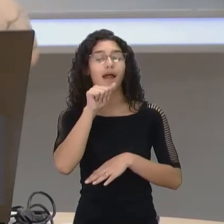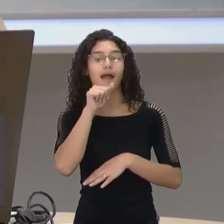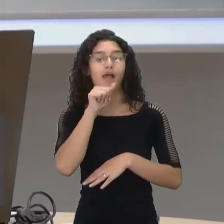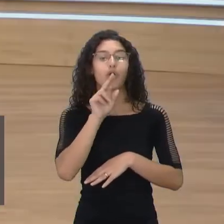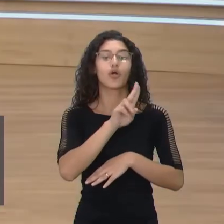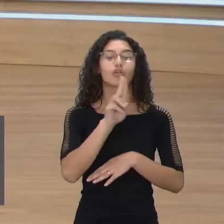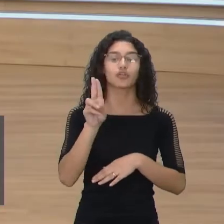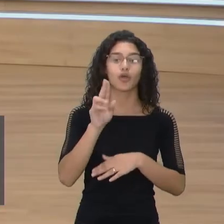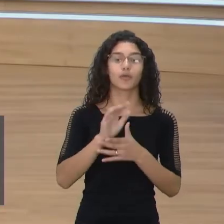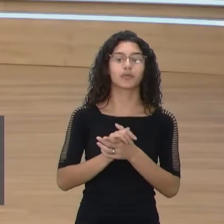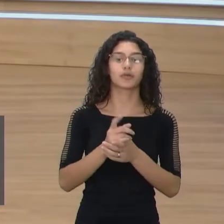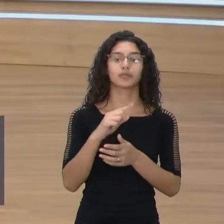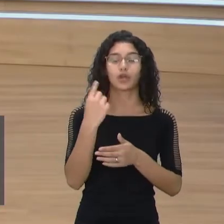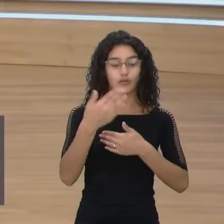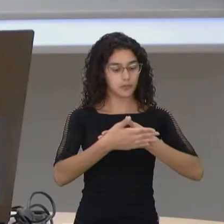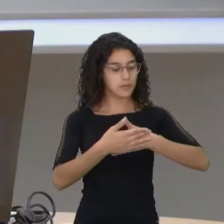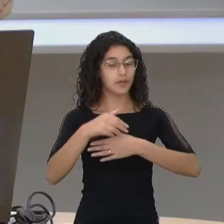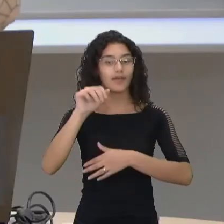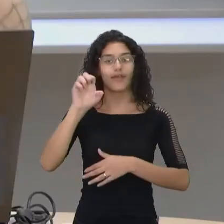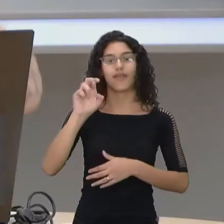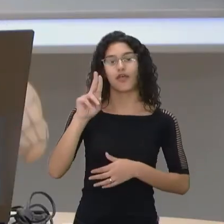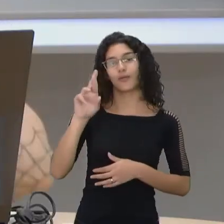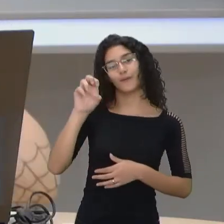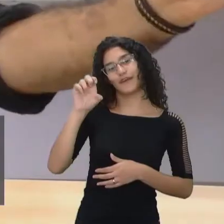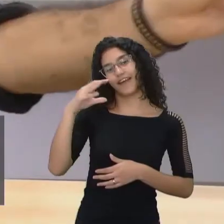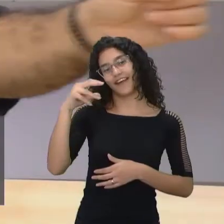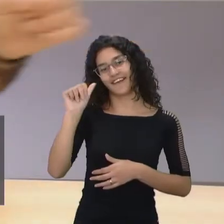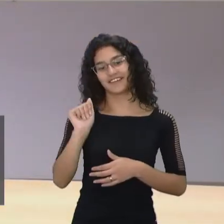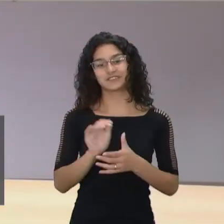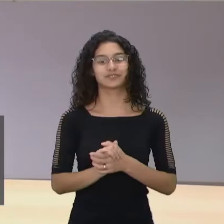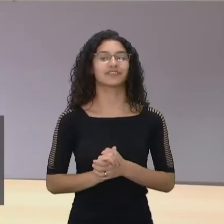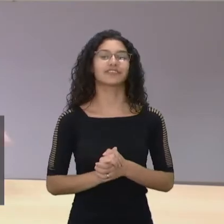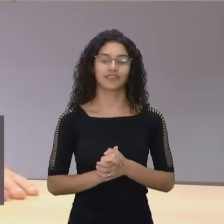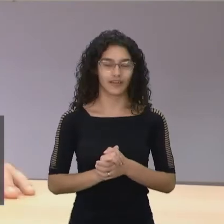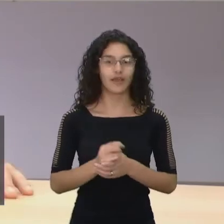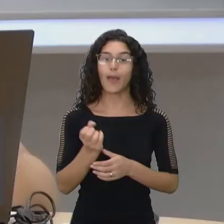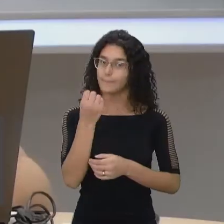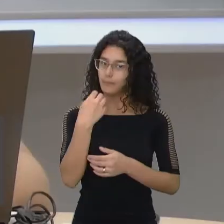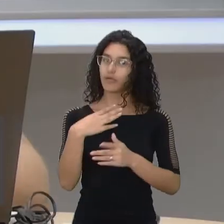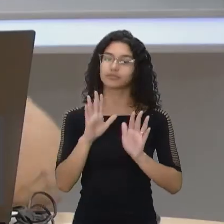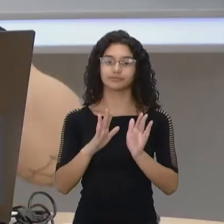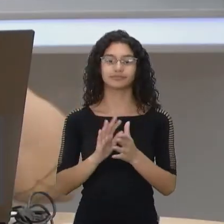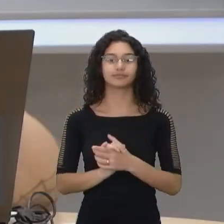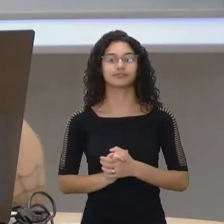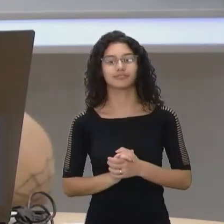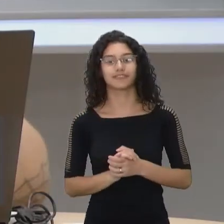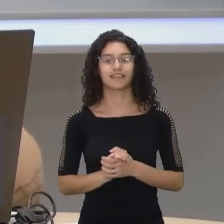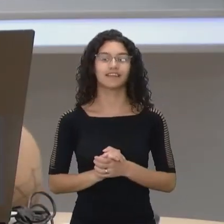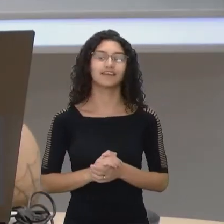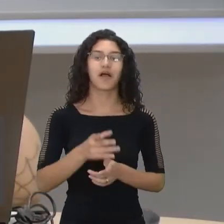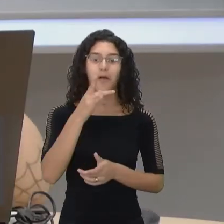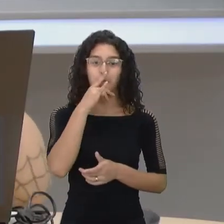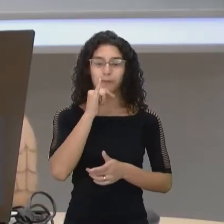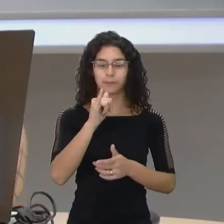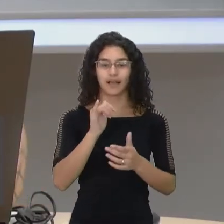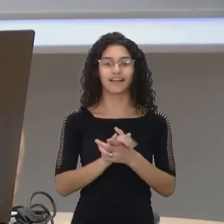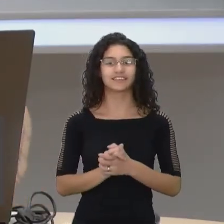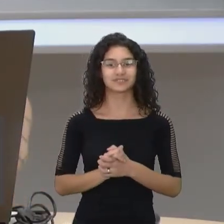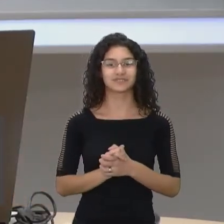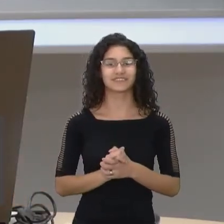nome aqui pro nosso bebê, Eureka. É elogio, viu? E é um elogio, inclusive. Seria um baita nome